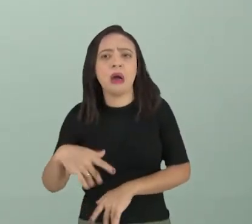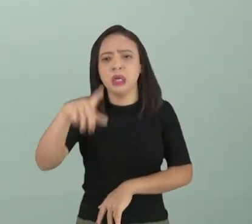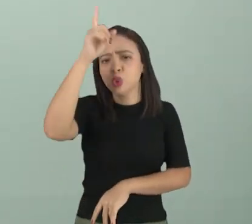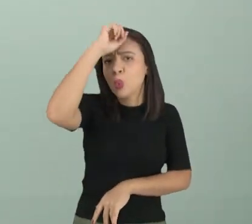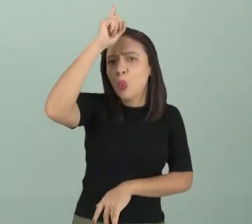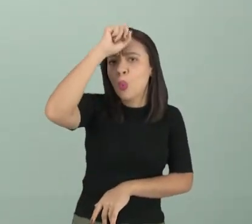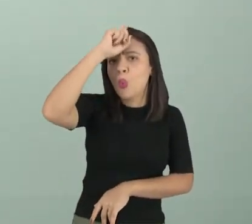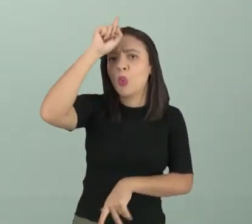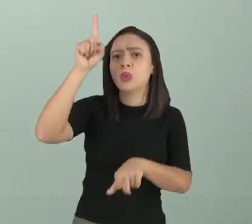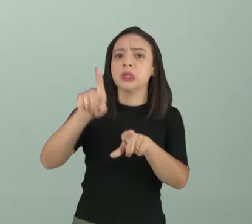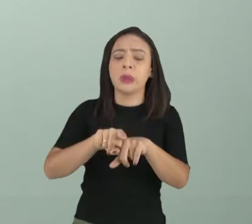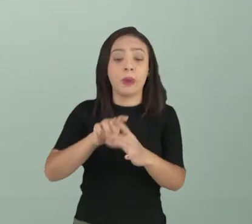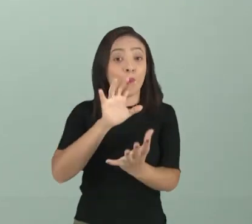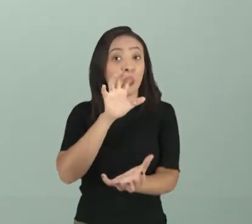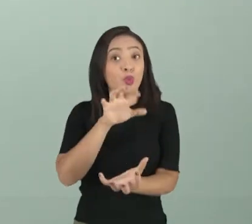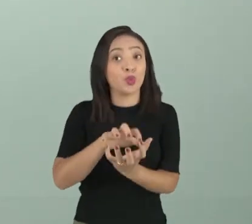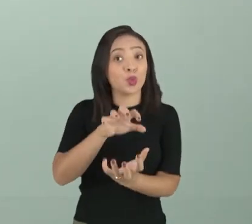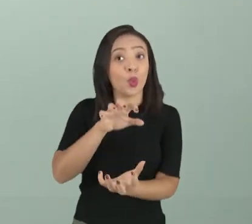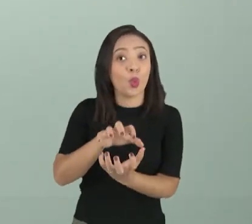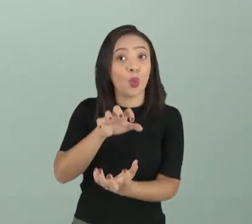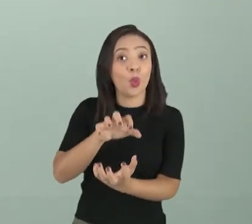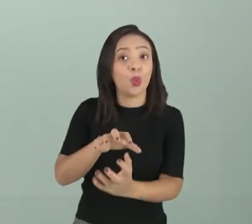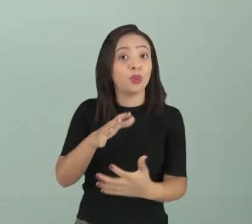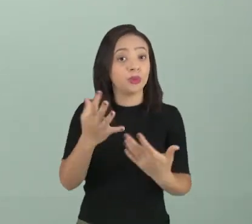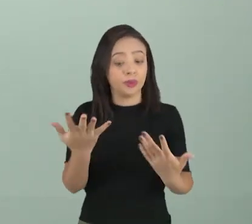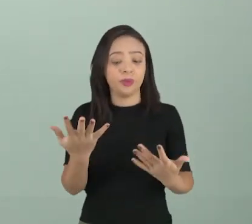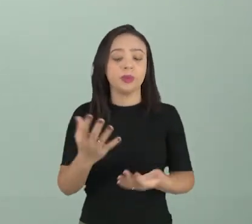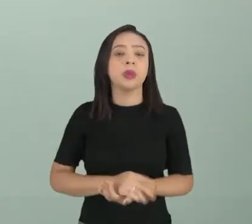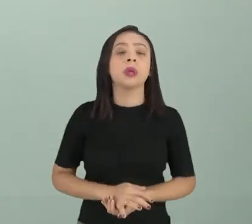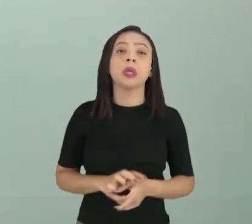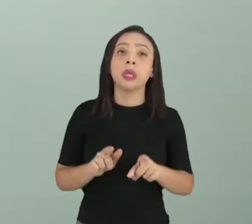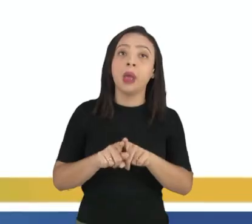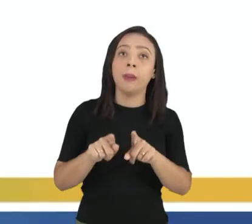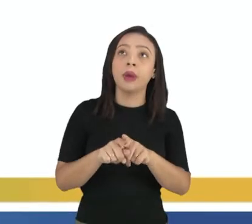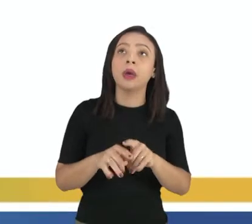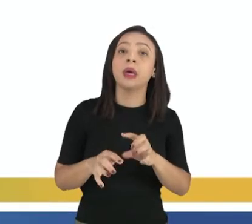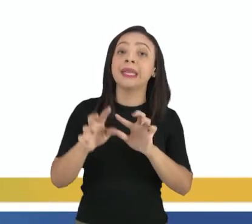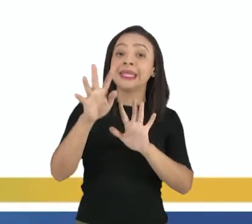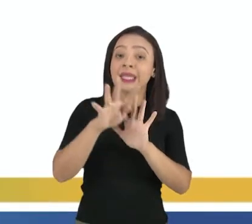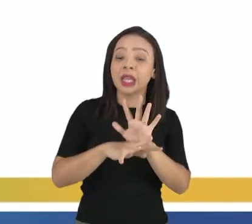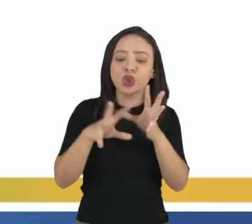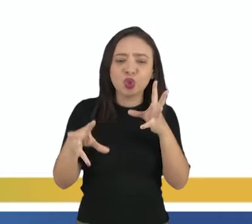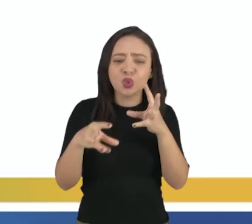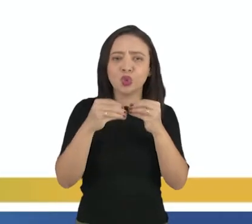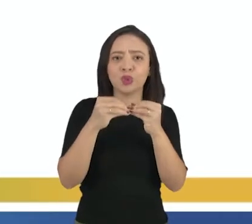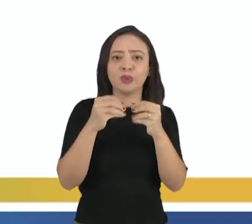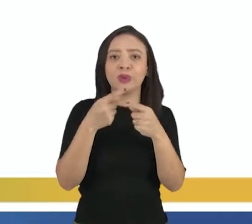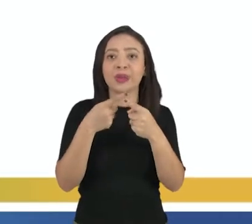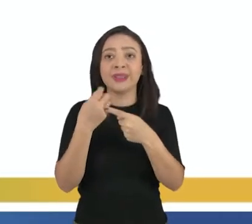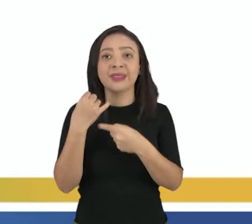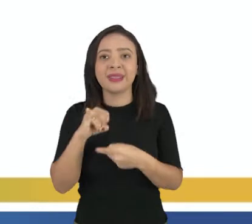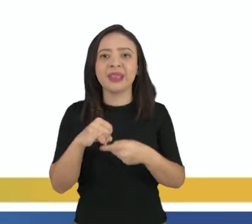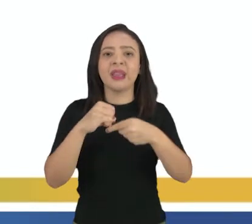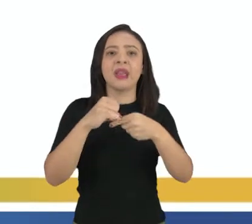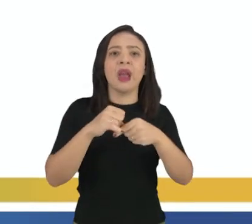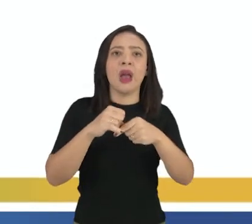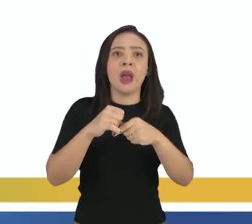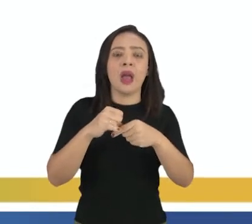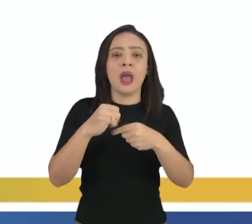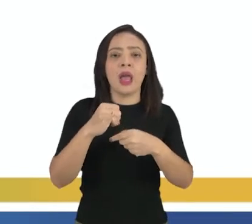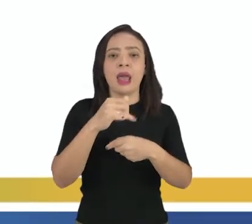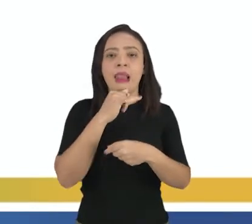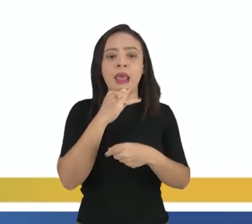adulto, para o velho, ok? Textos relativamente curtos, porque se tiver muito, você está